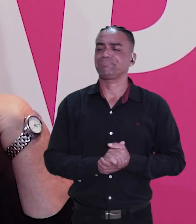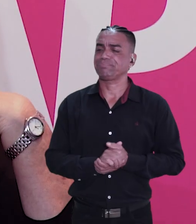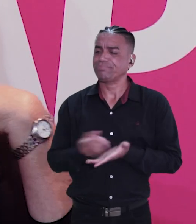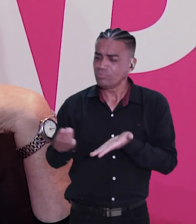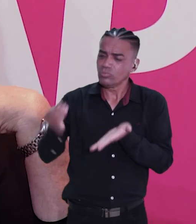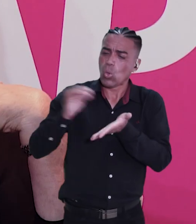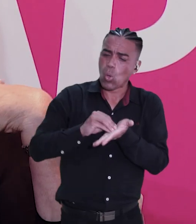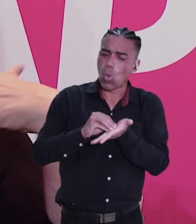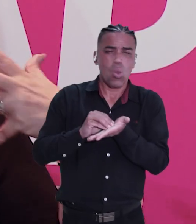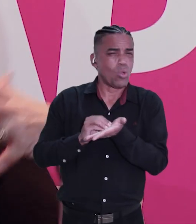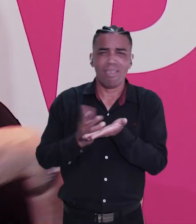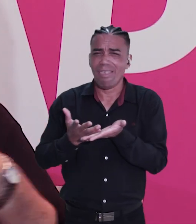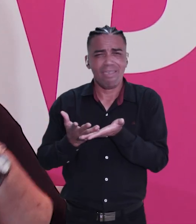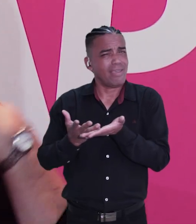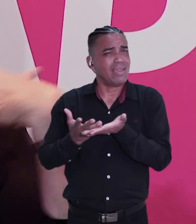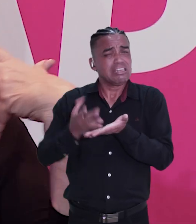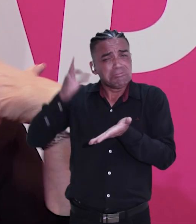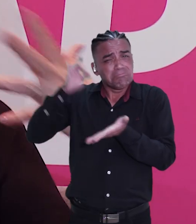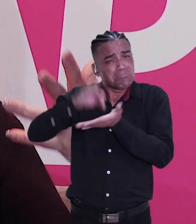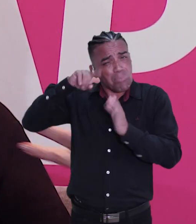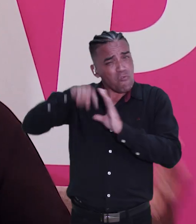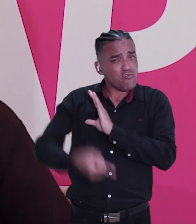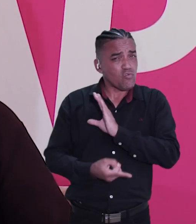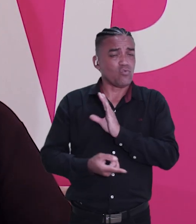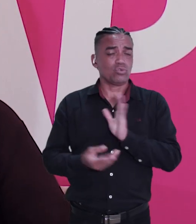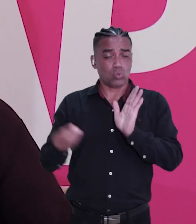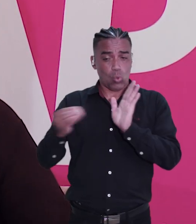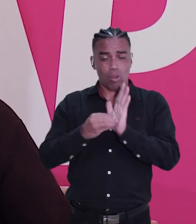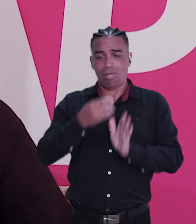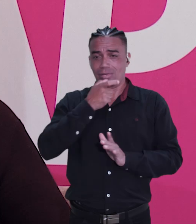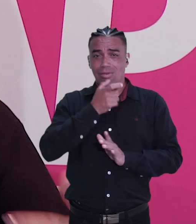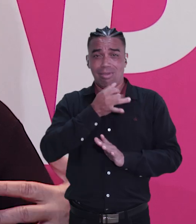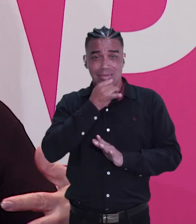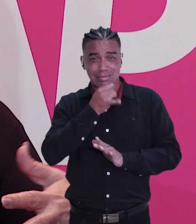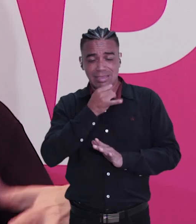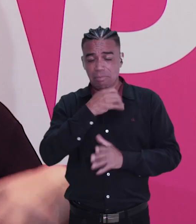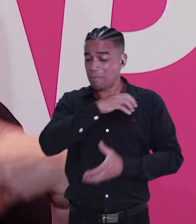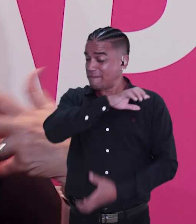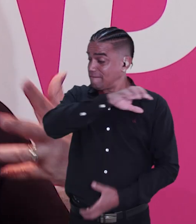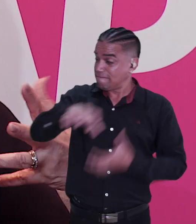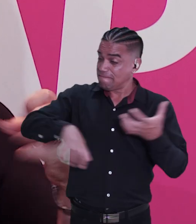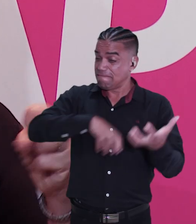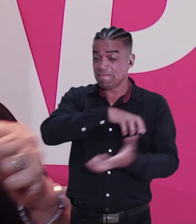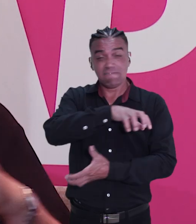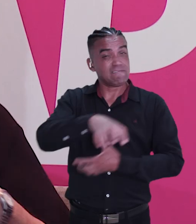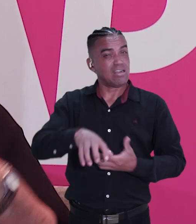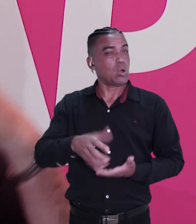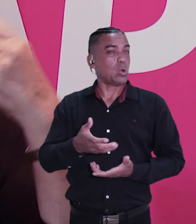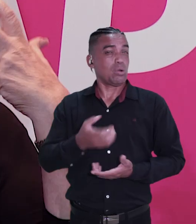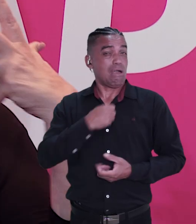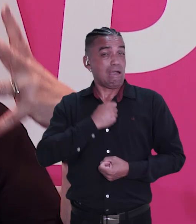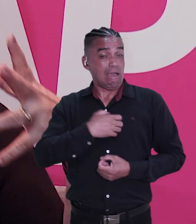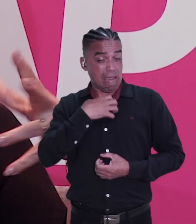eu me coloquei de uma forma muito em carne viva na história. E eu botei, por exemplo, a minha revolta, a minha raiva